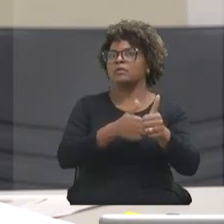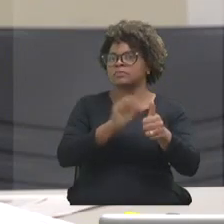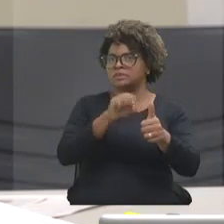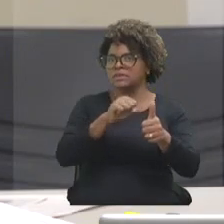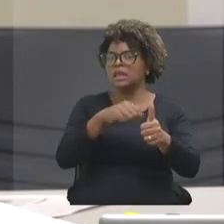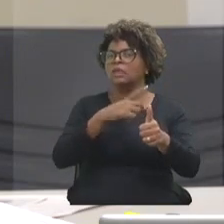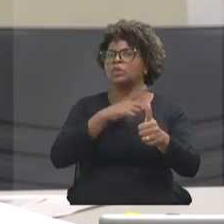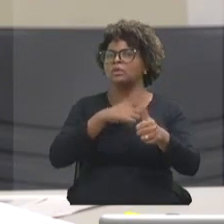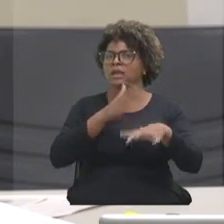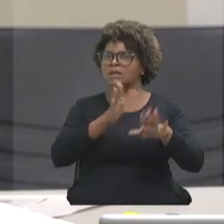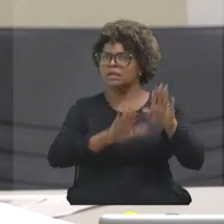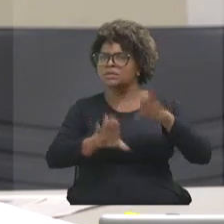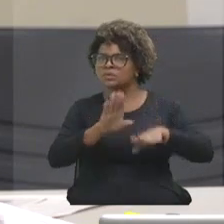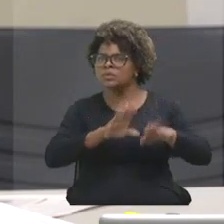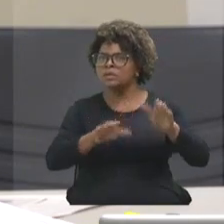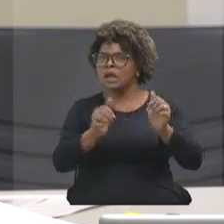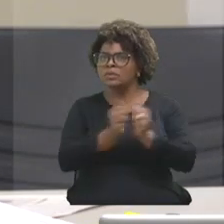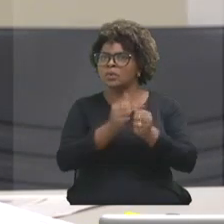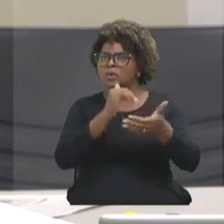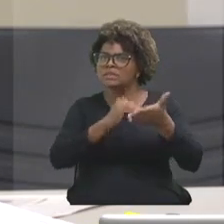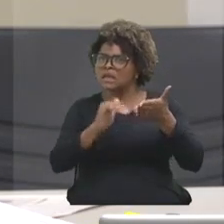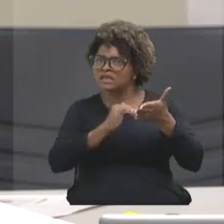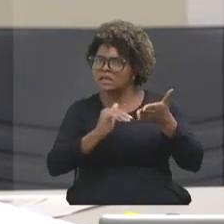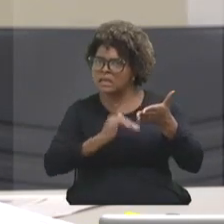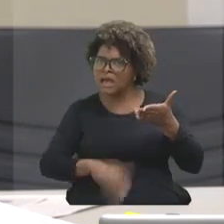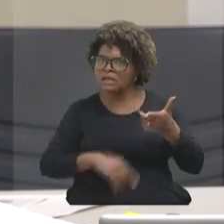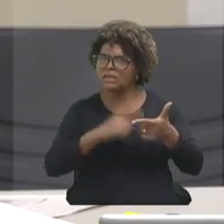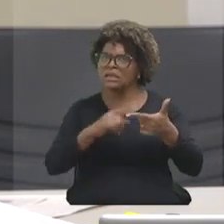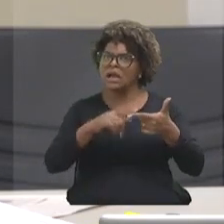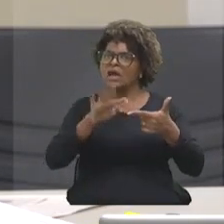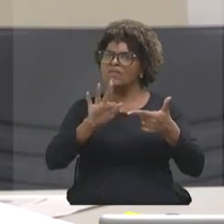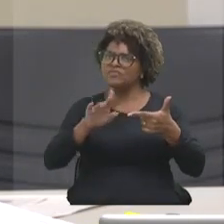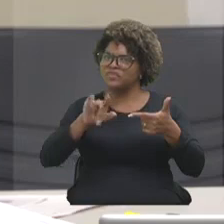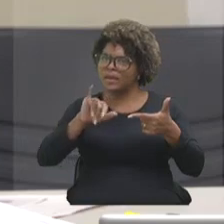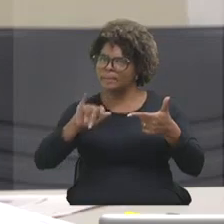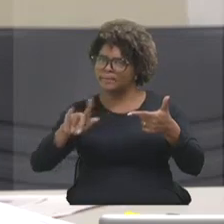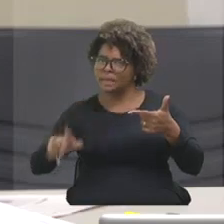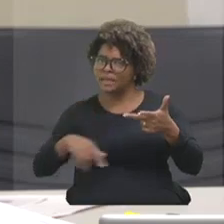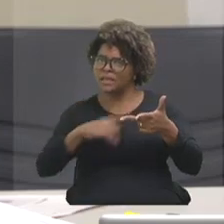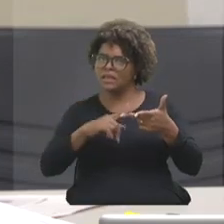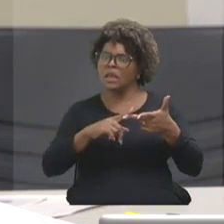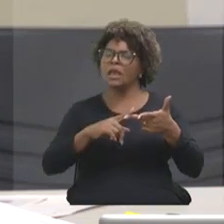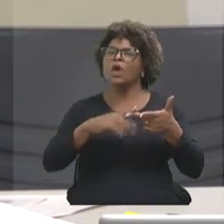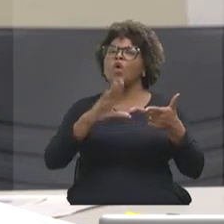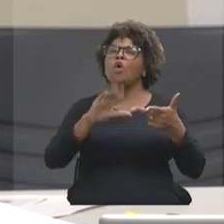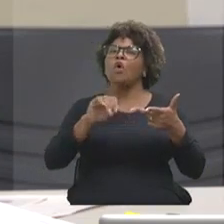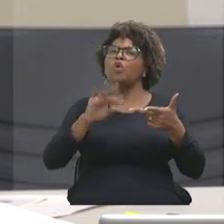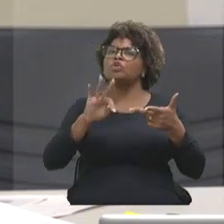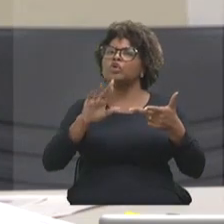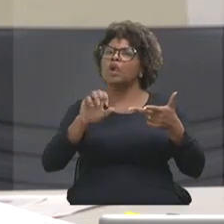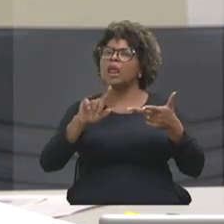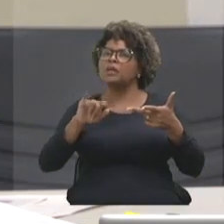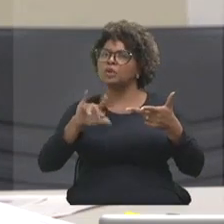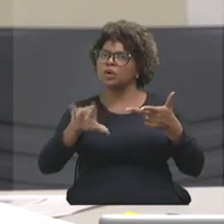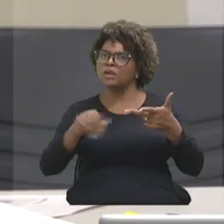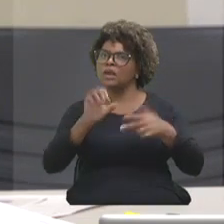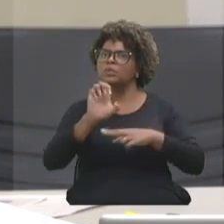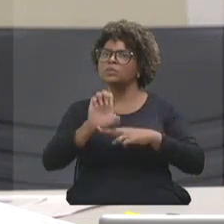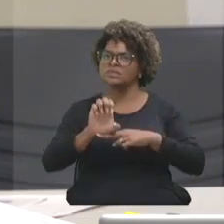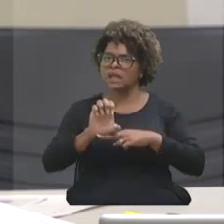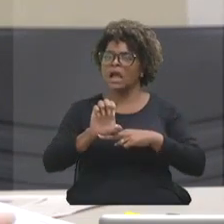tendo tanto secretaria CEMIG e controladoria-geral do estado para não corramos o risco de termos